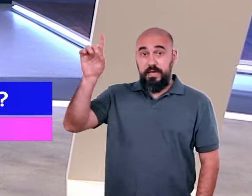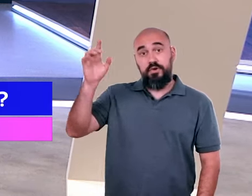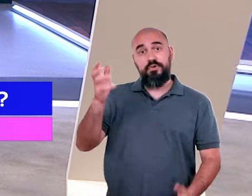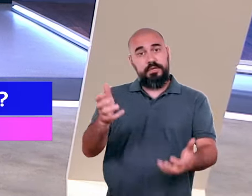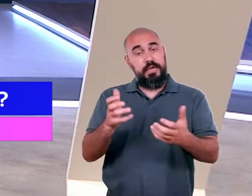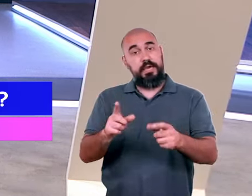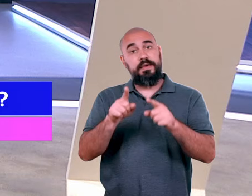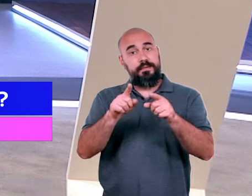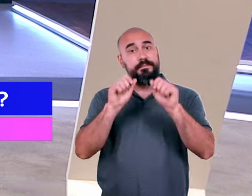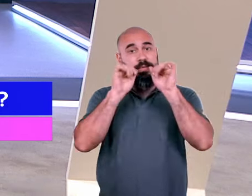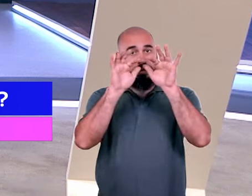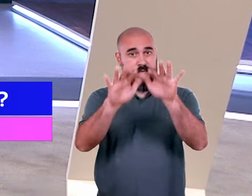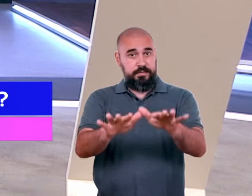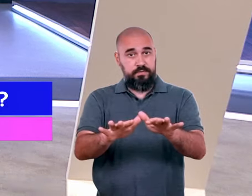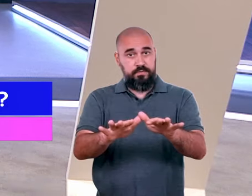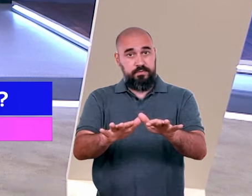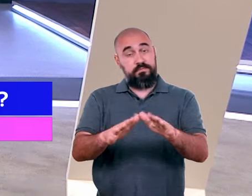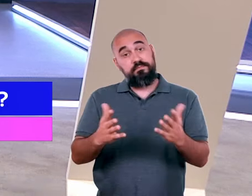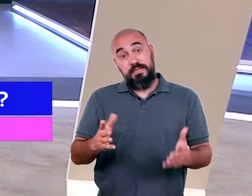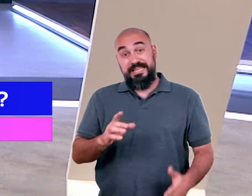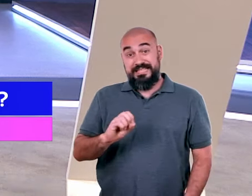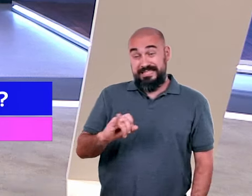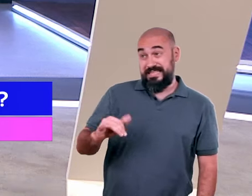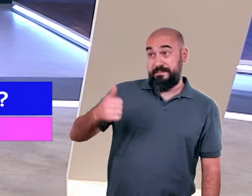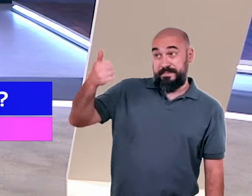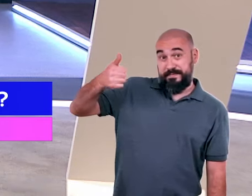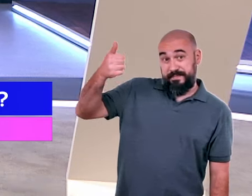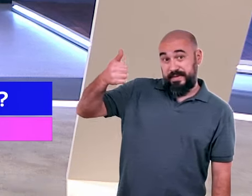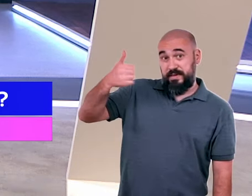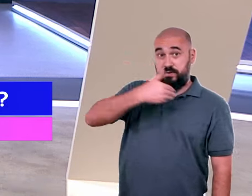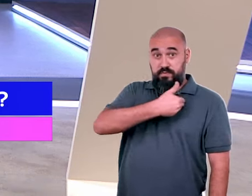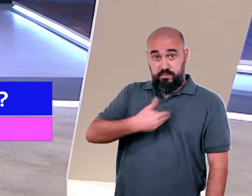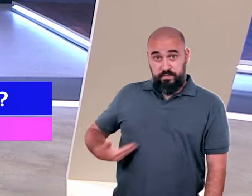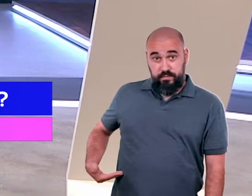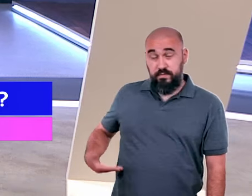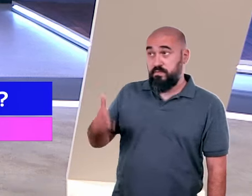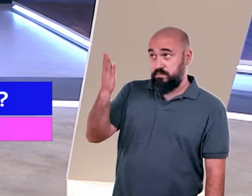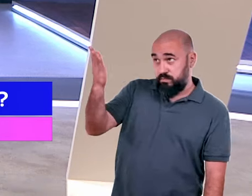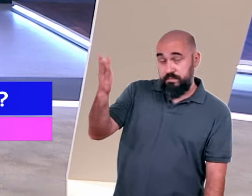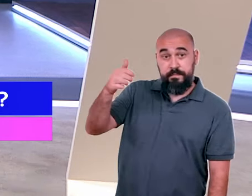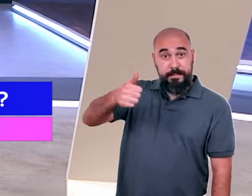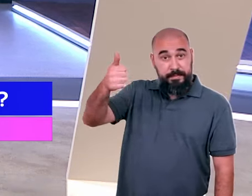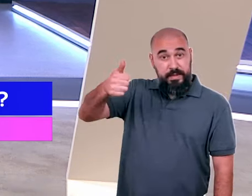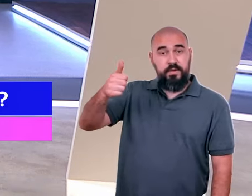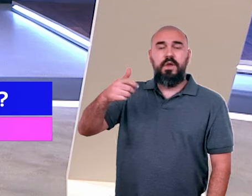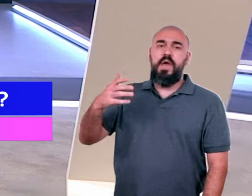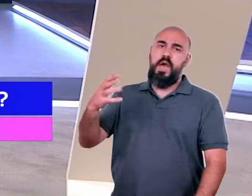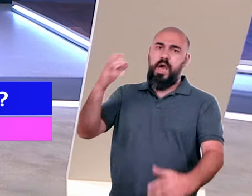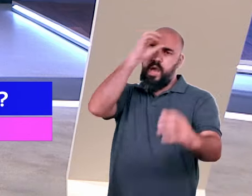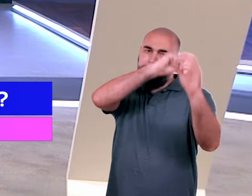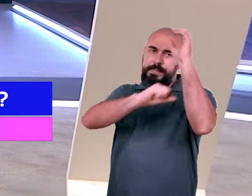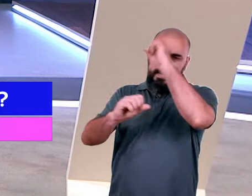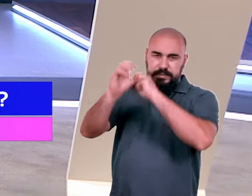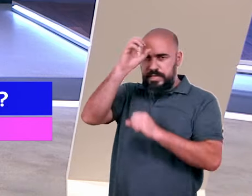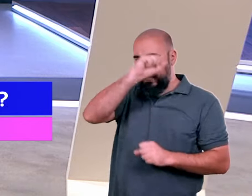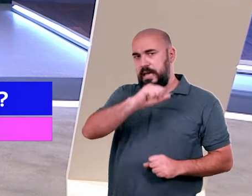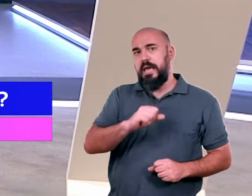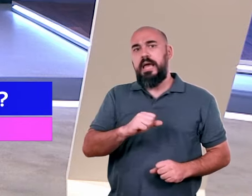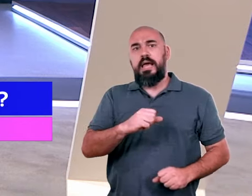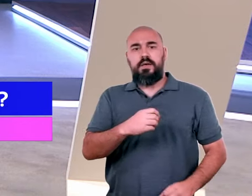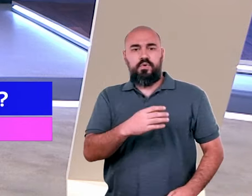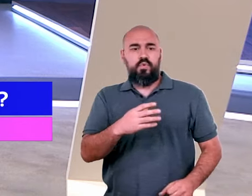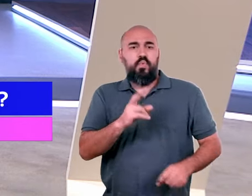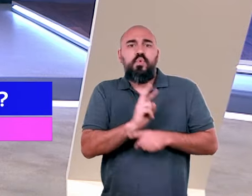todas as coisas. E quando o reino está em primeiro lugar, nós aprendemos a cuidar de todas as áreas da